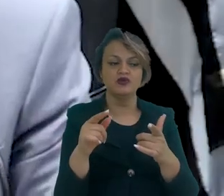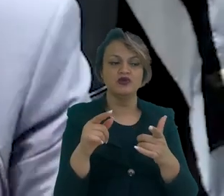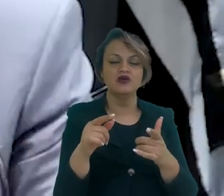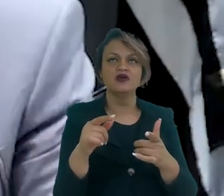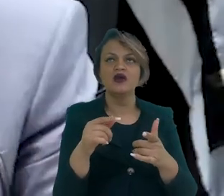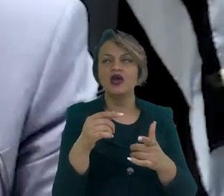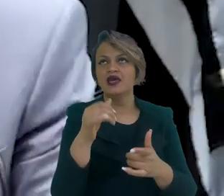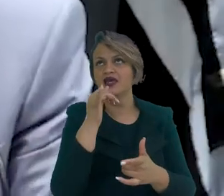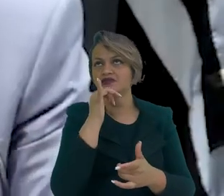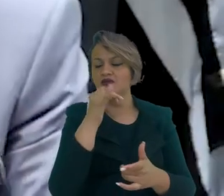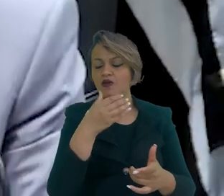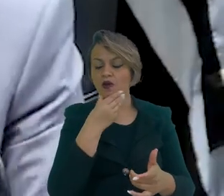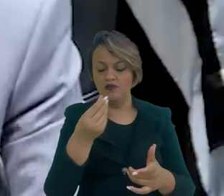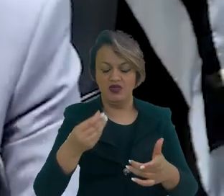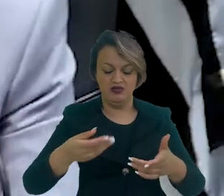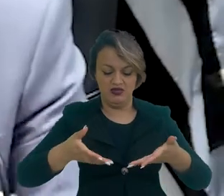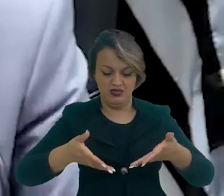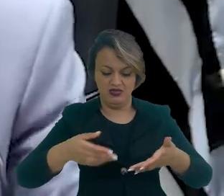propriamente